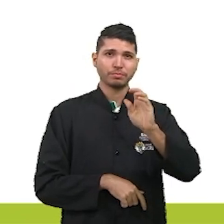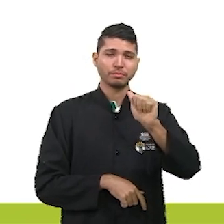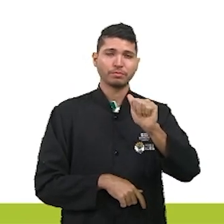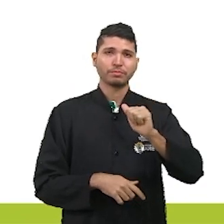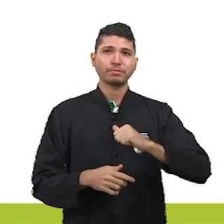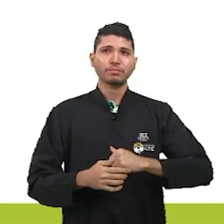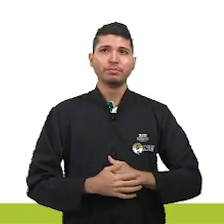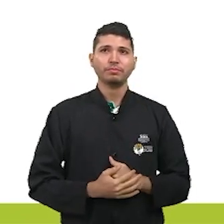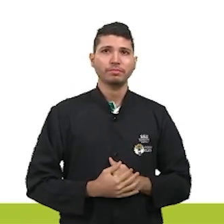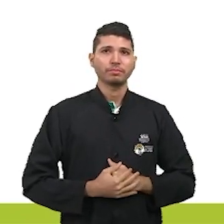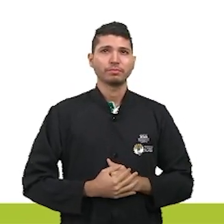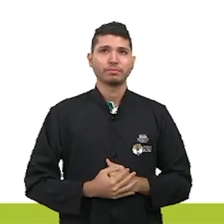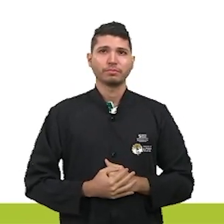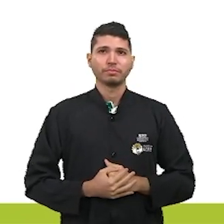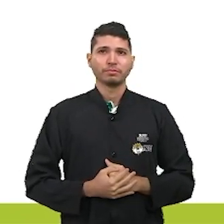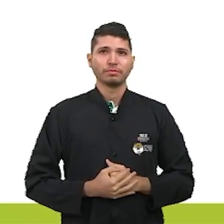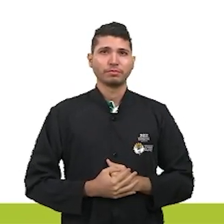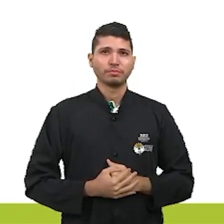Vou apagar aqui.